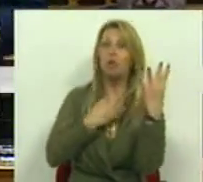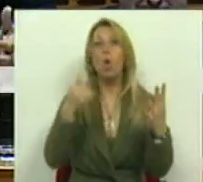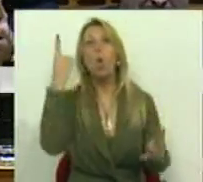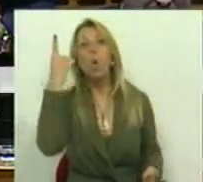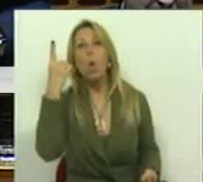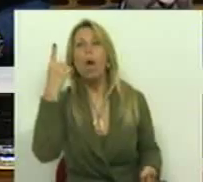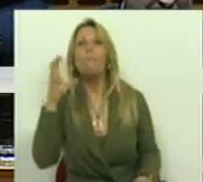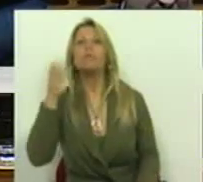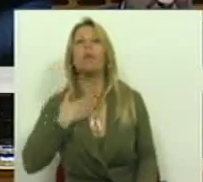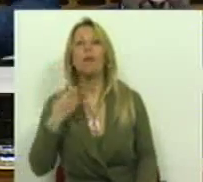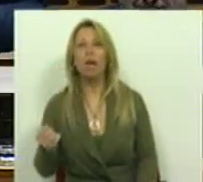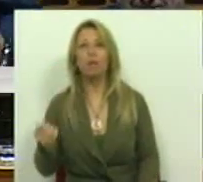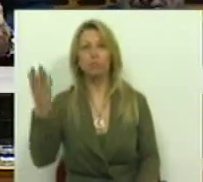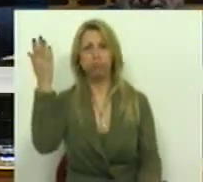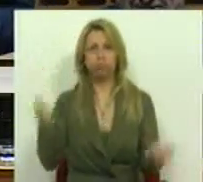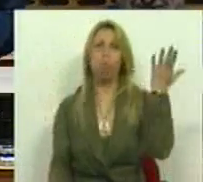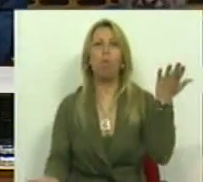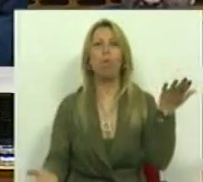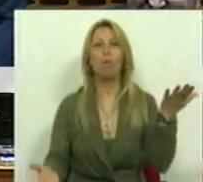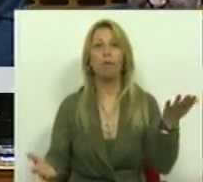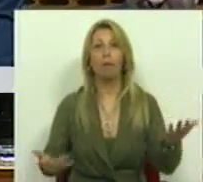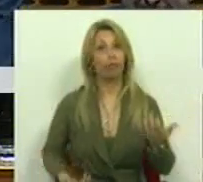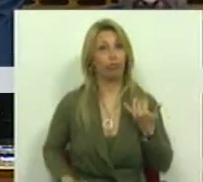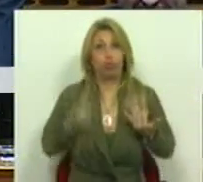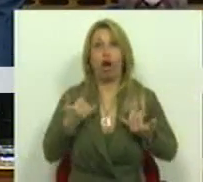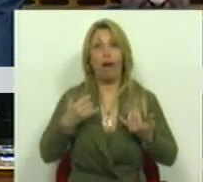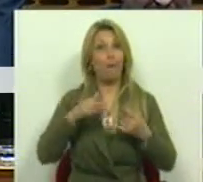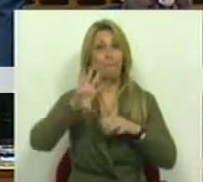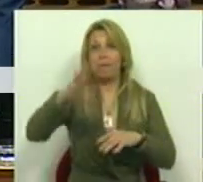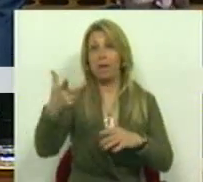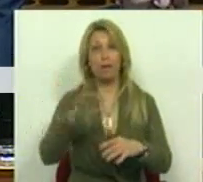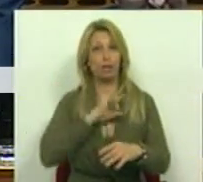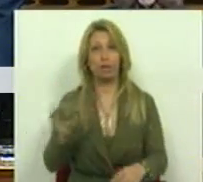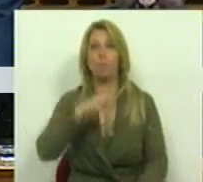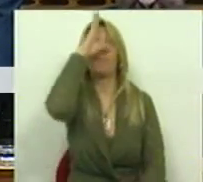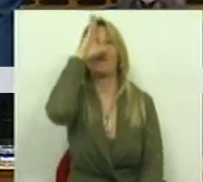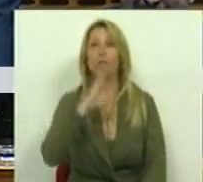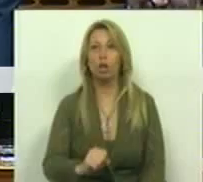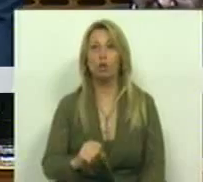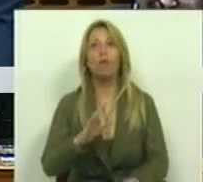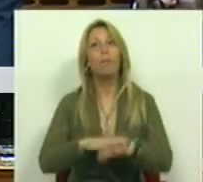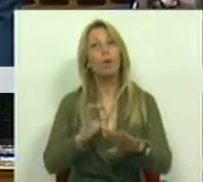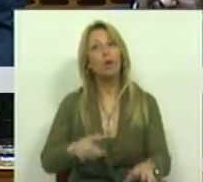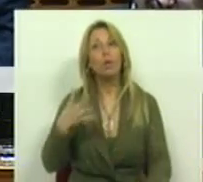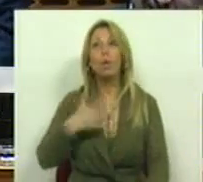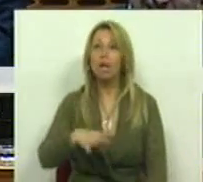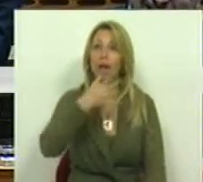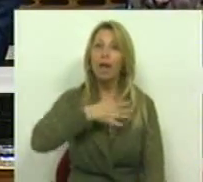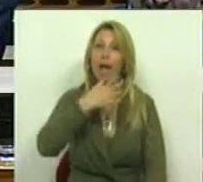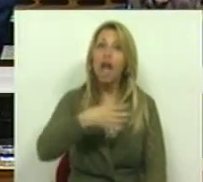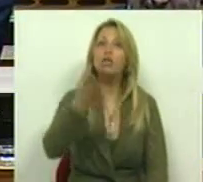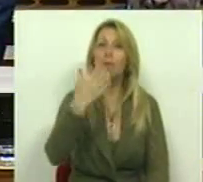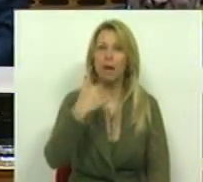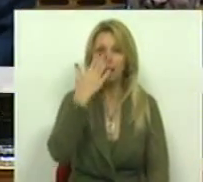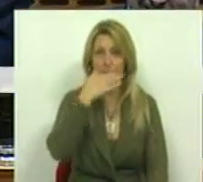de absoluto desequilíbrio que choca o país, Sr. Primeiro-Ministro, e por isso eu queria que me explicasse se o Governo